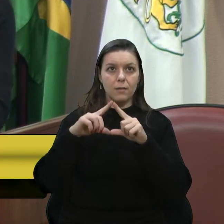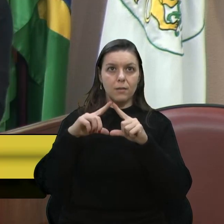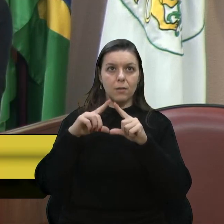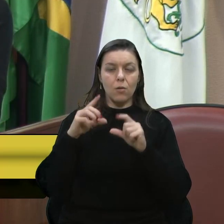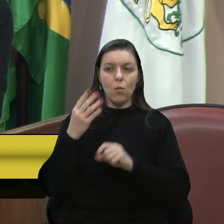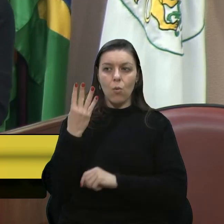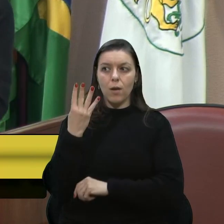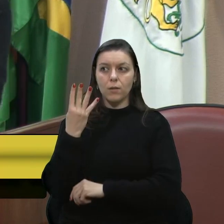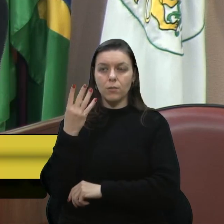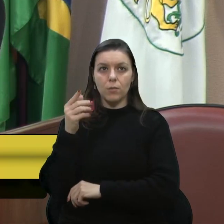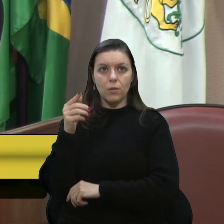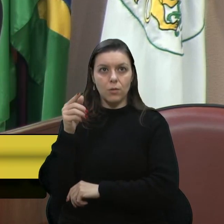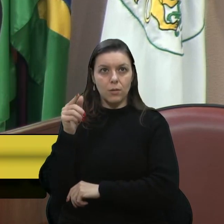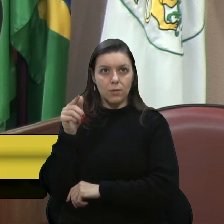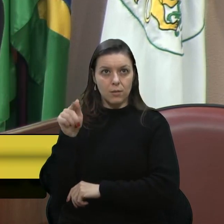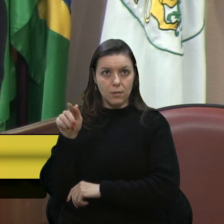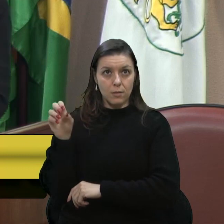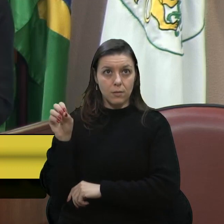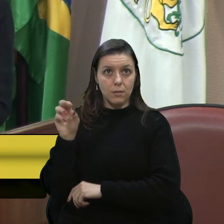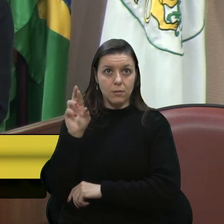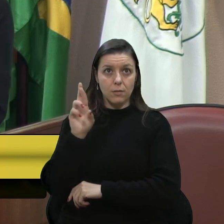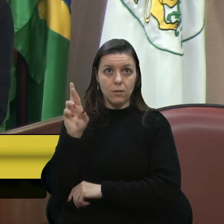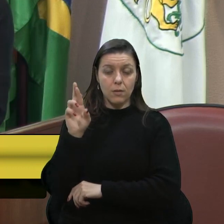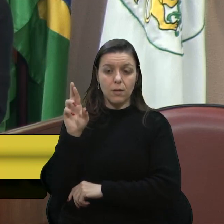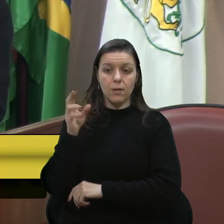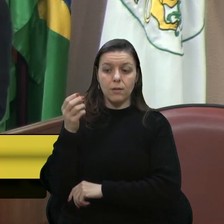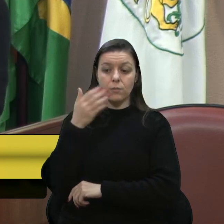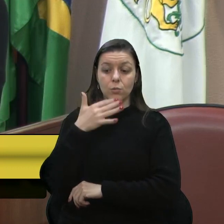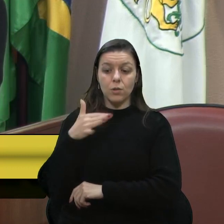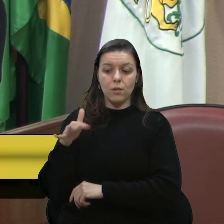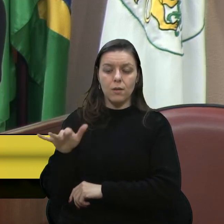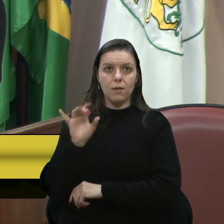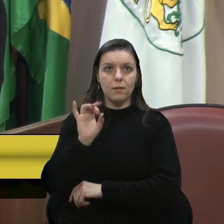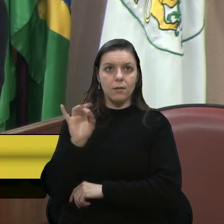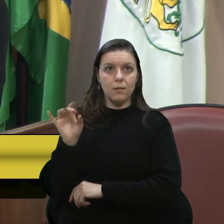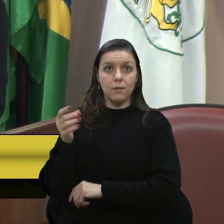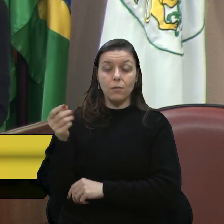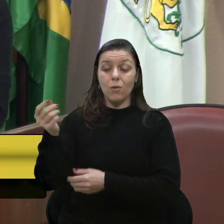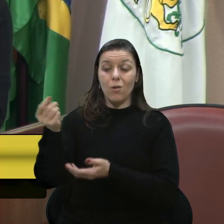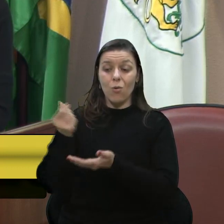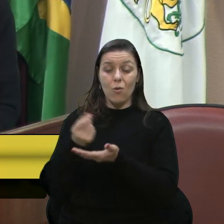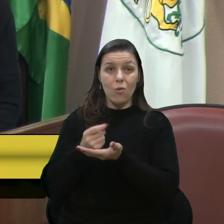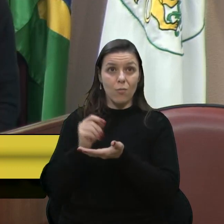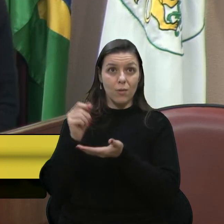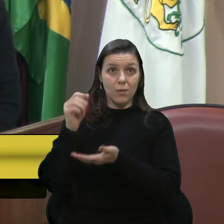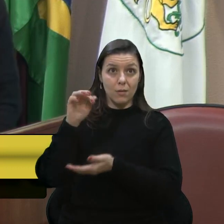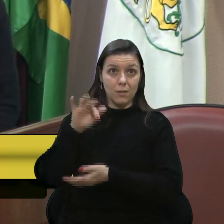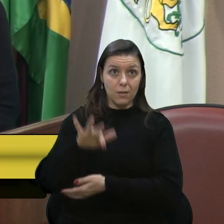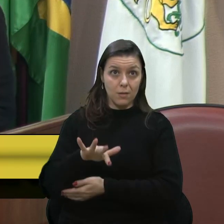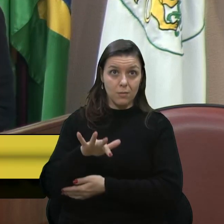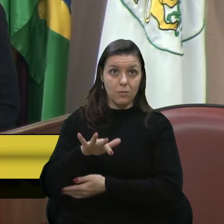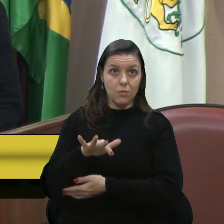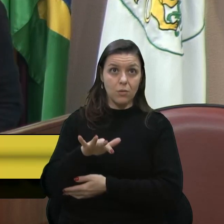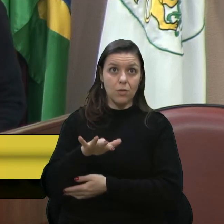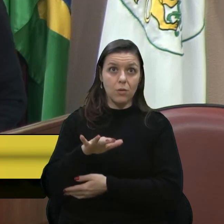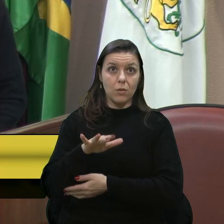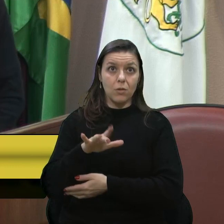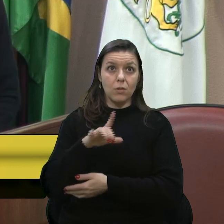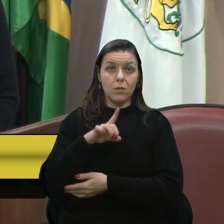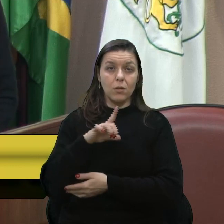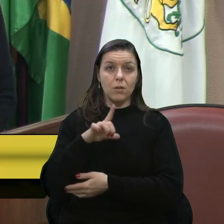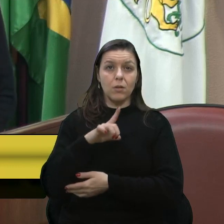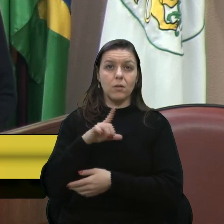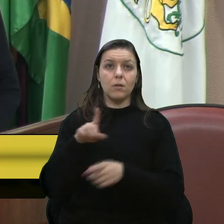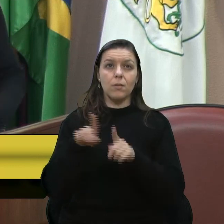4.700 por criança. Então, além de investir no social, estaremos economizando e conto com os nobres pares,